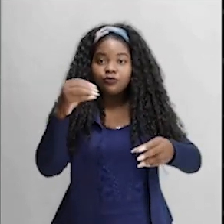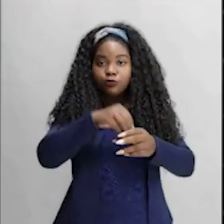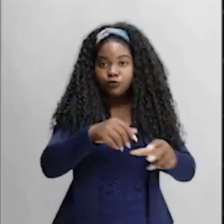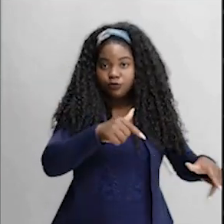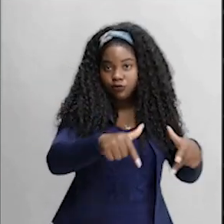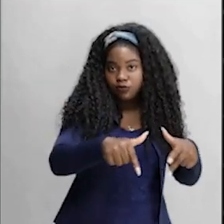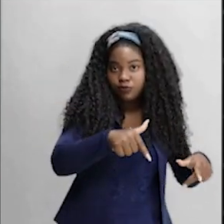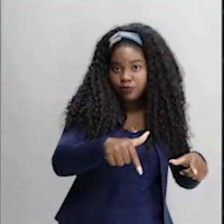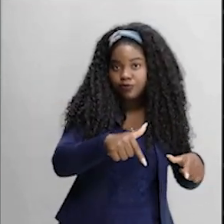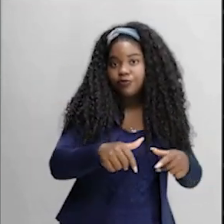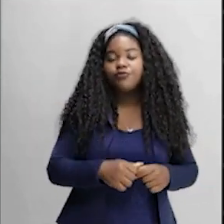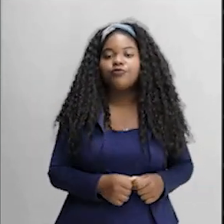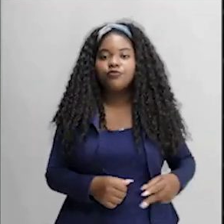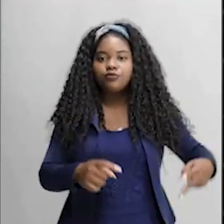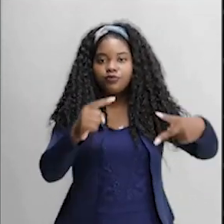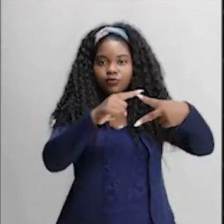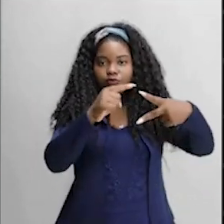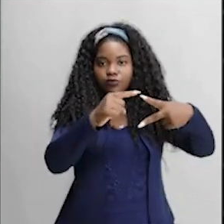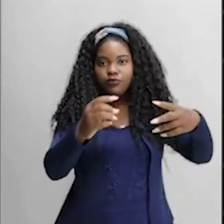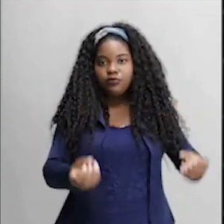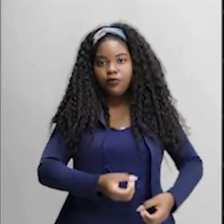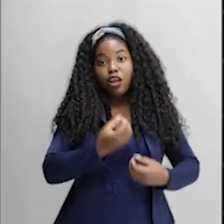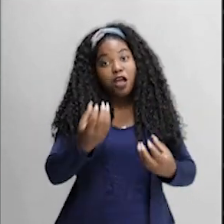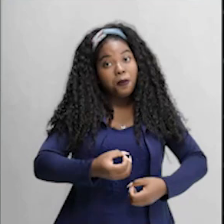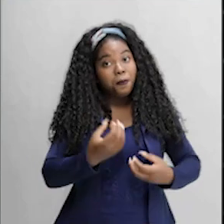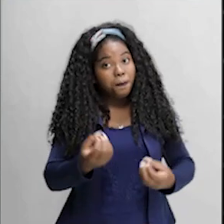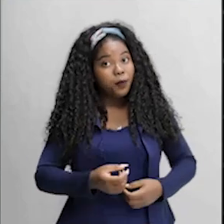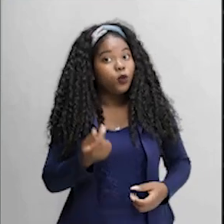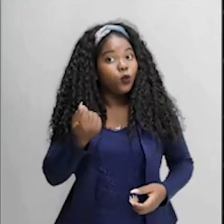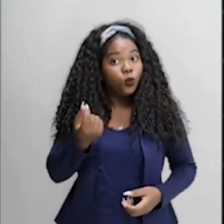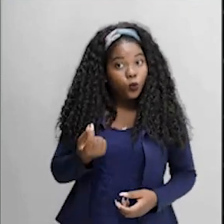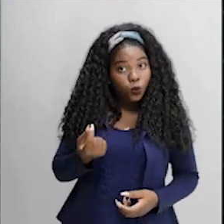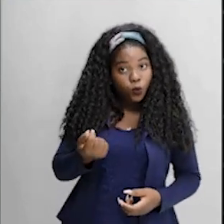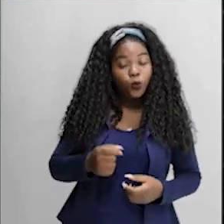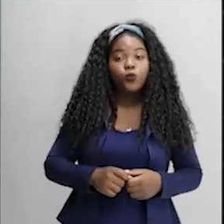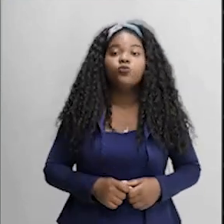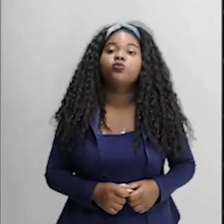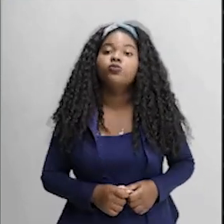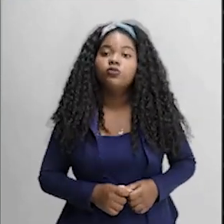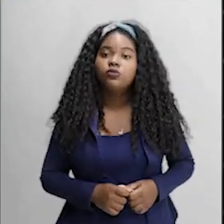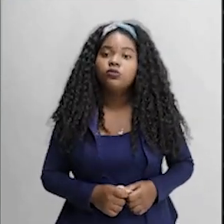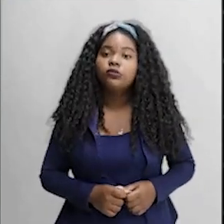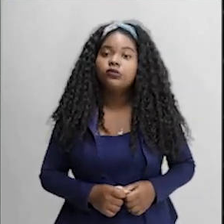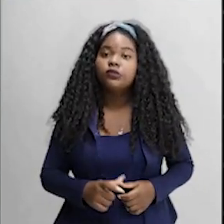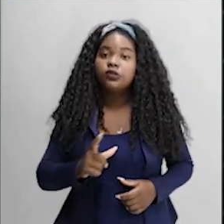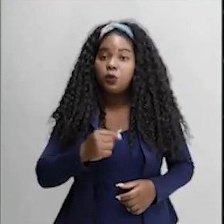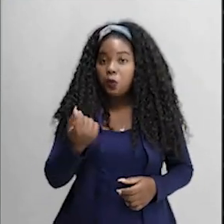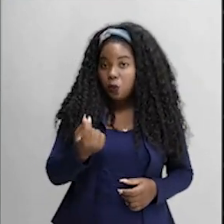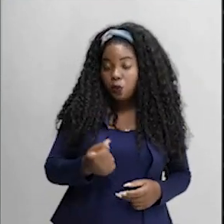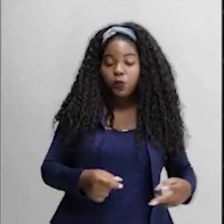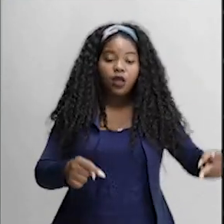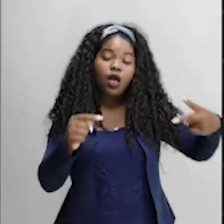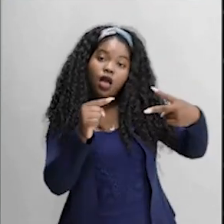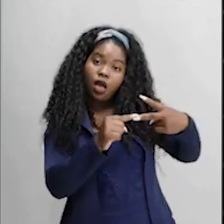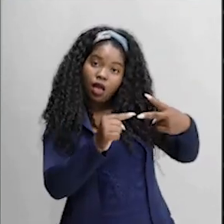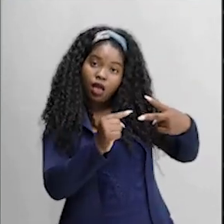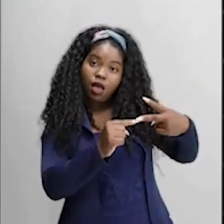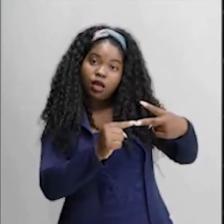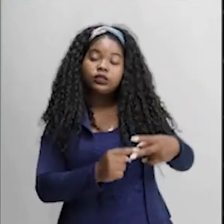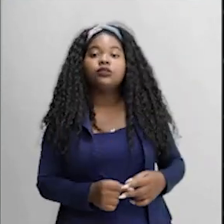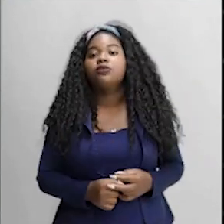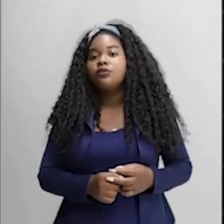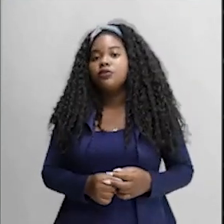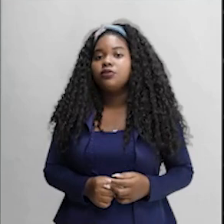trabalho. Nós temos, obviamente, a produção, a produtividade da riqueza, o que você diria assim como dinheiro, mas nós temos também a